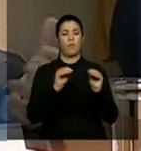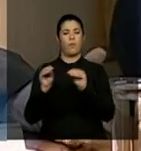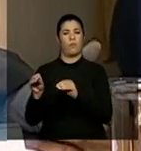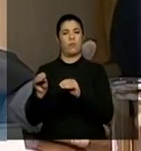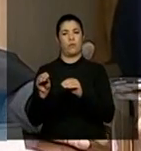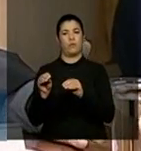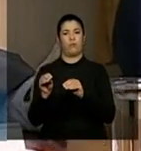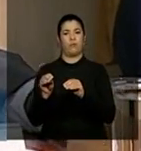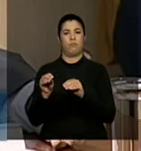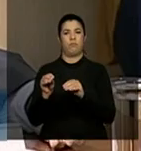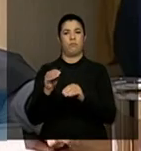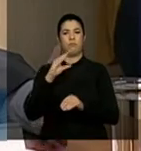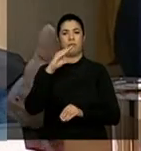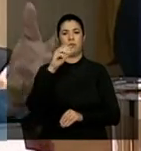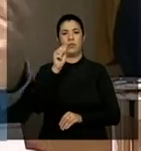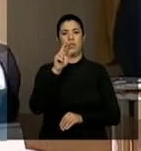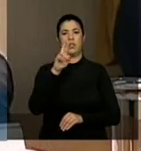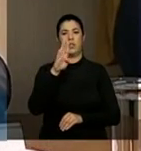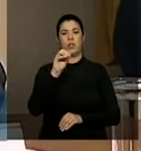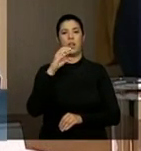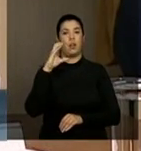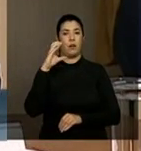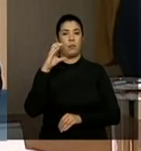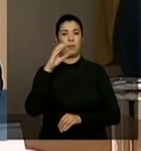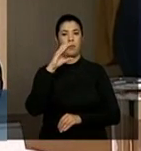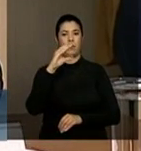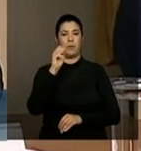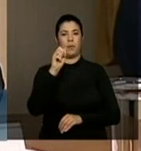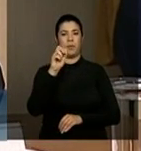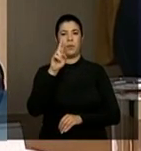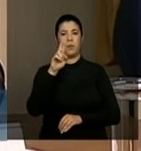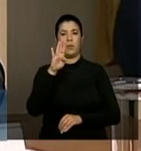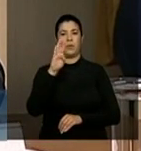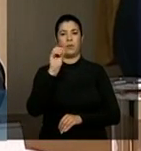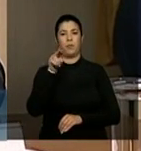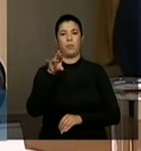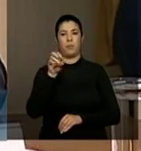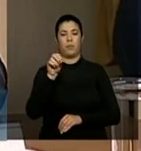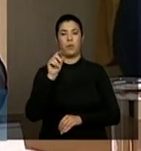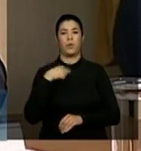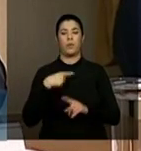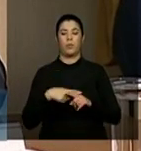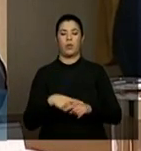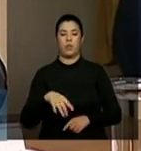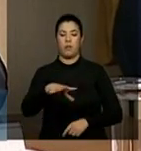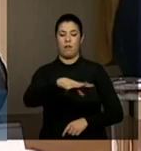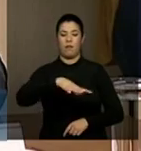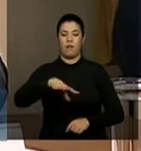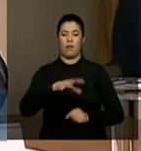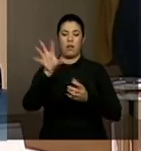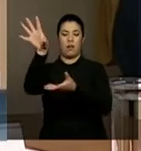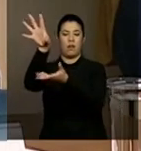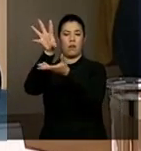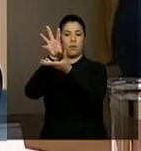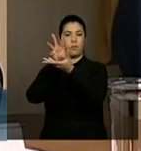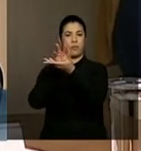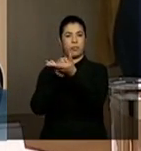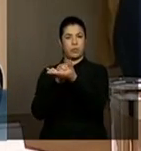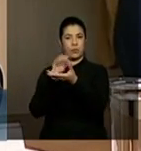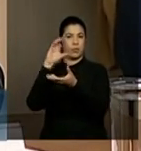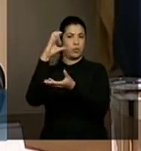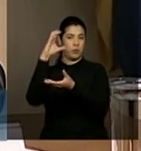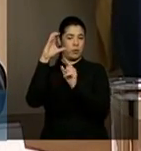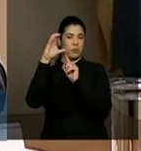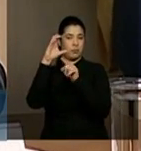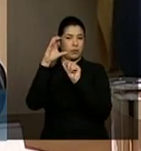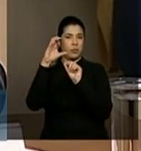pois essas áreas são áreas que absorvem muito carbono para a floresta crescer. Bom, nesse terceiro ano do